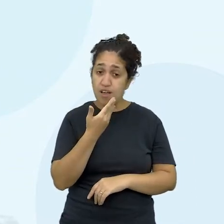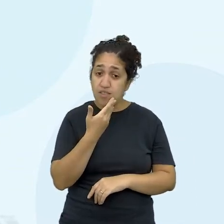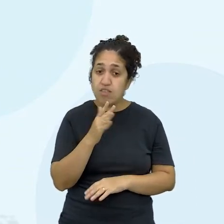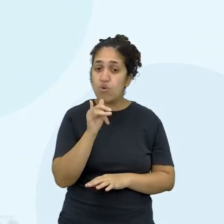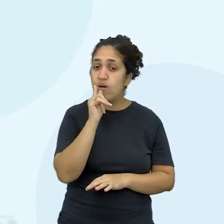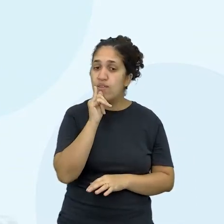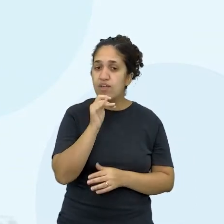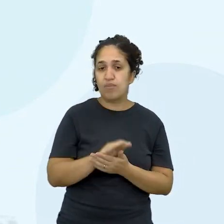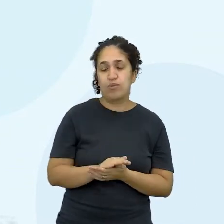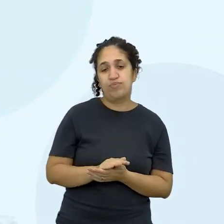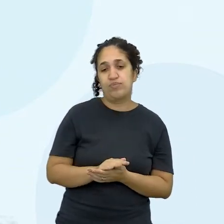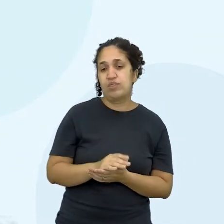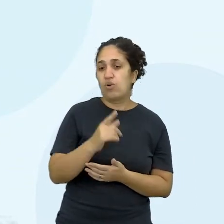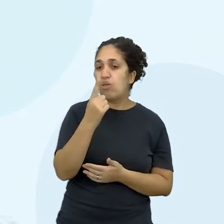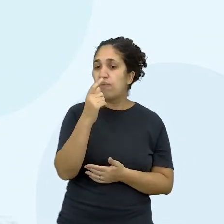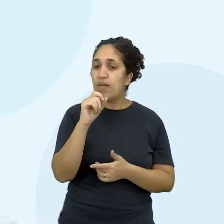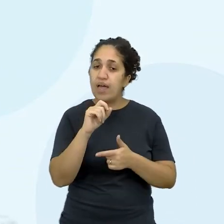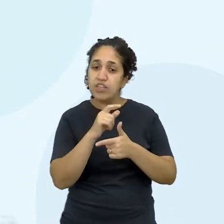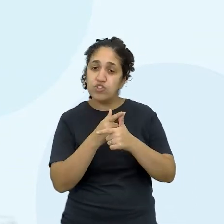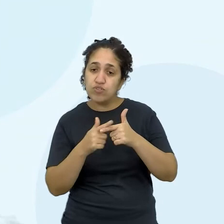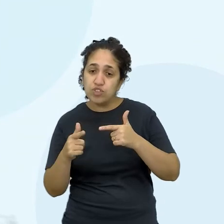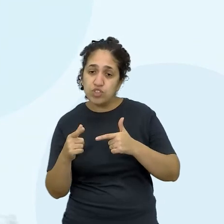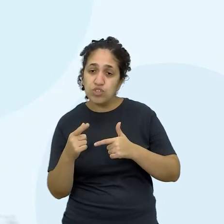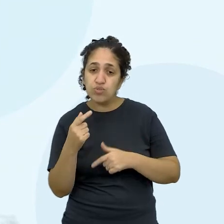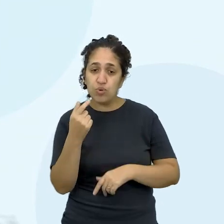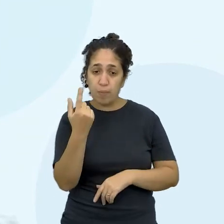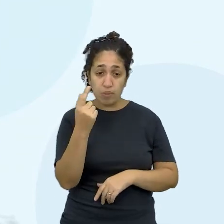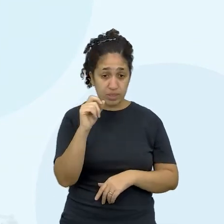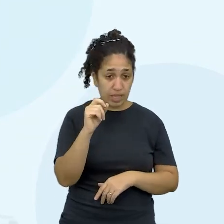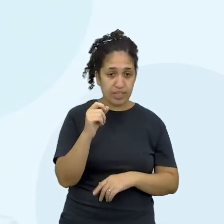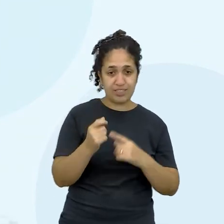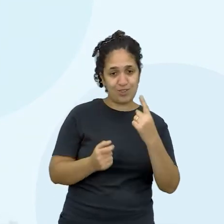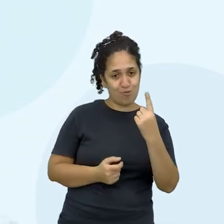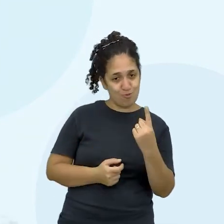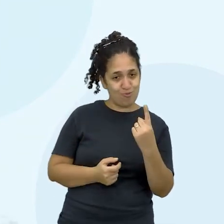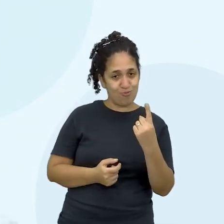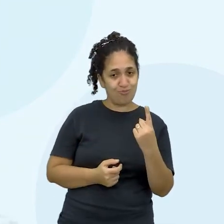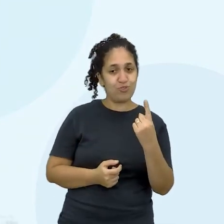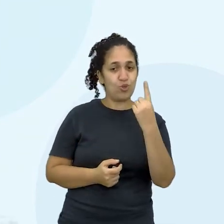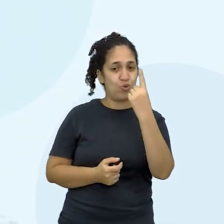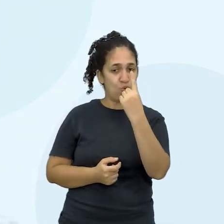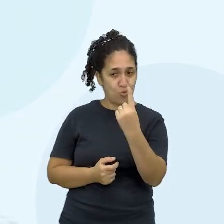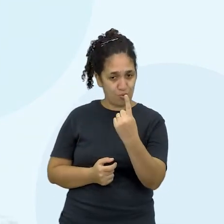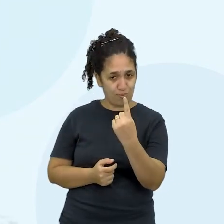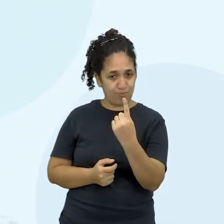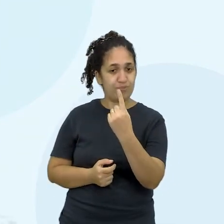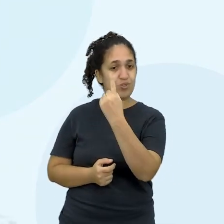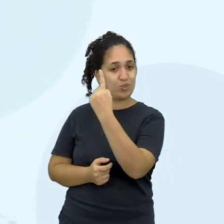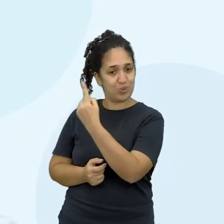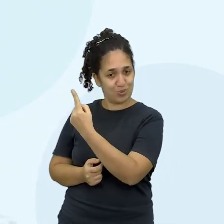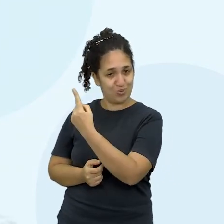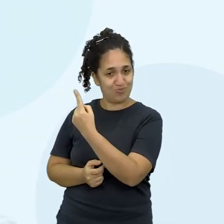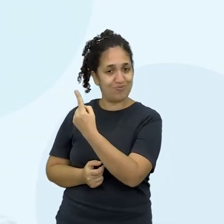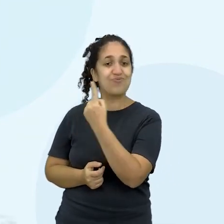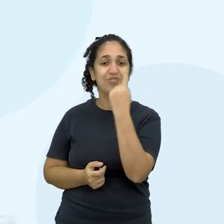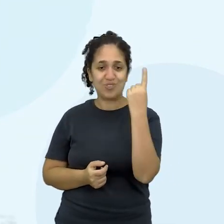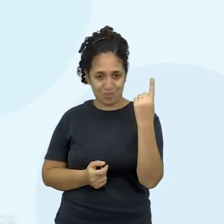Então vai ficar 10 dividido por 10 dá 1. 1, 1 e 1. Chegou no que eu